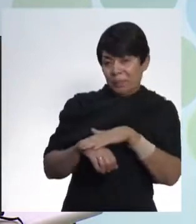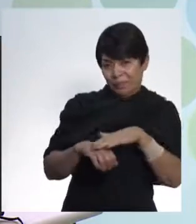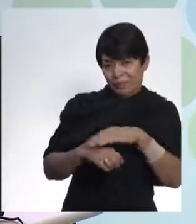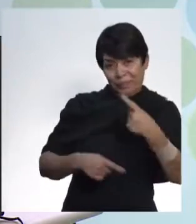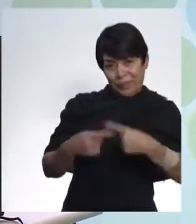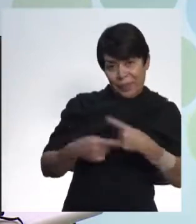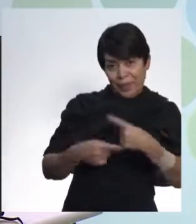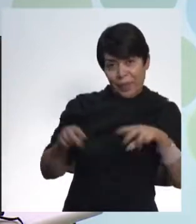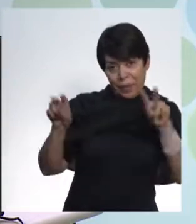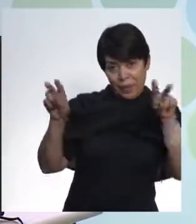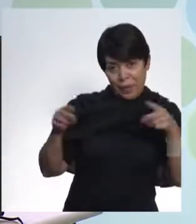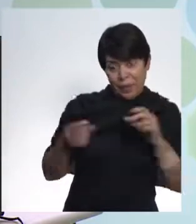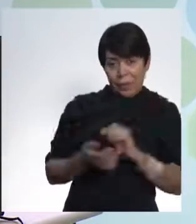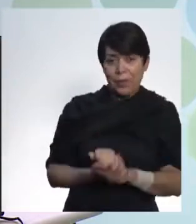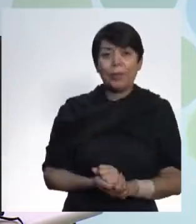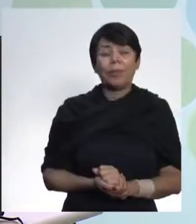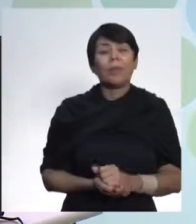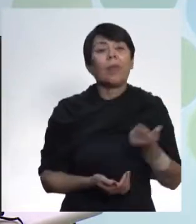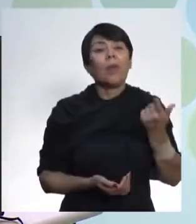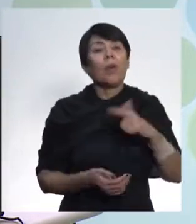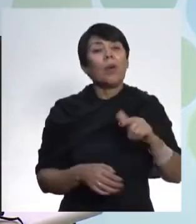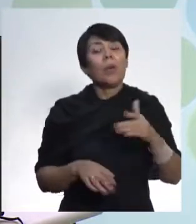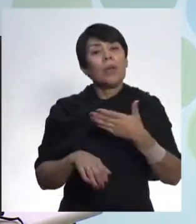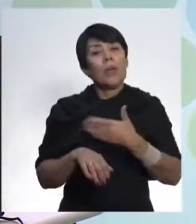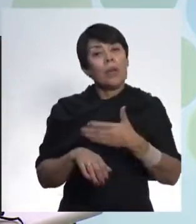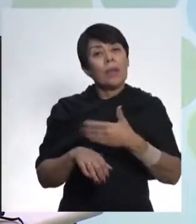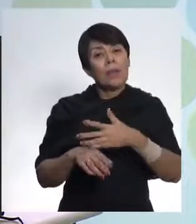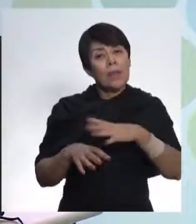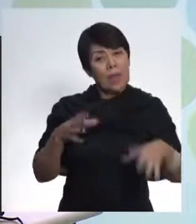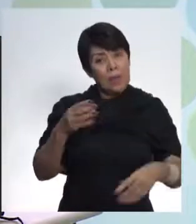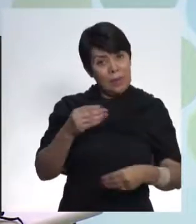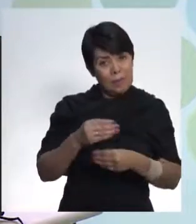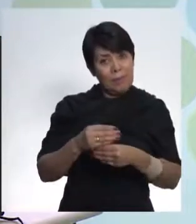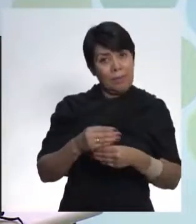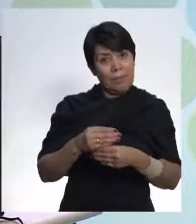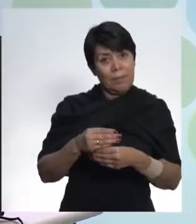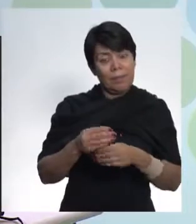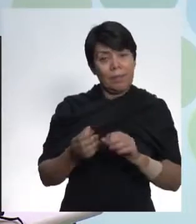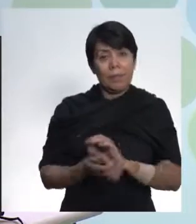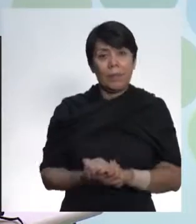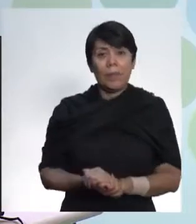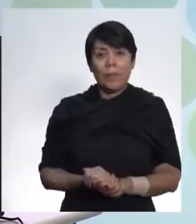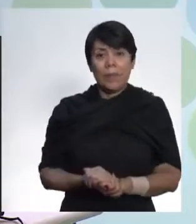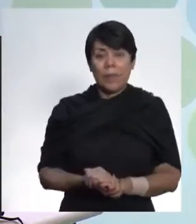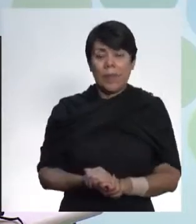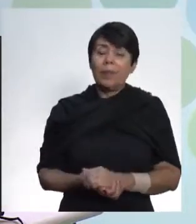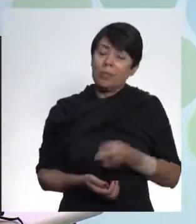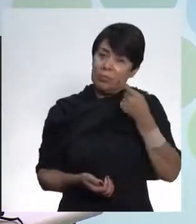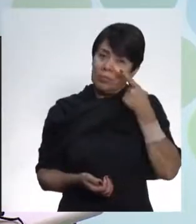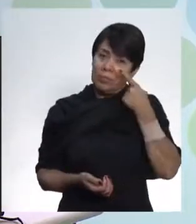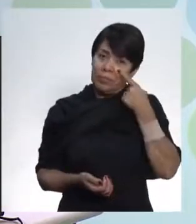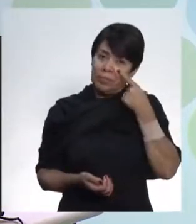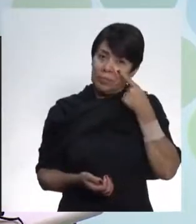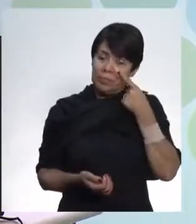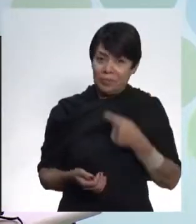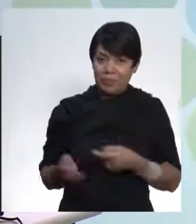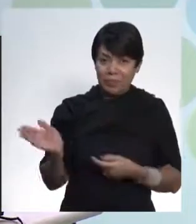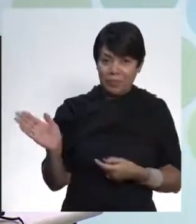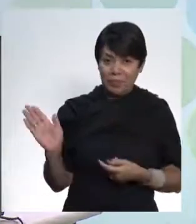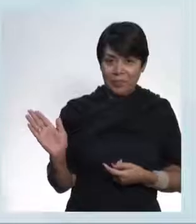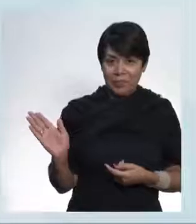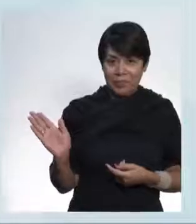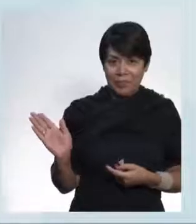agora a gente traz mais uma atividade complementar. Então, acompanhem conosco na tela, né?